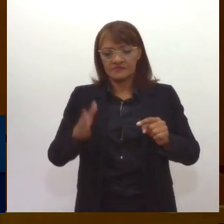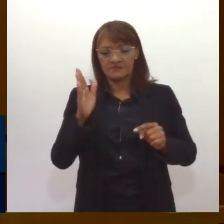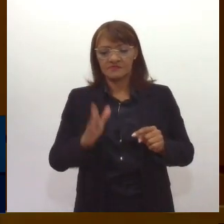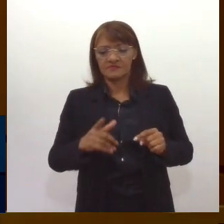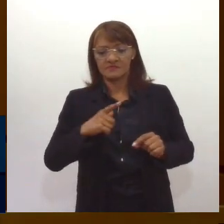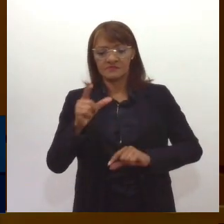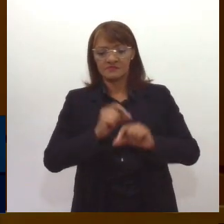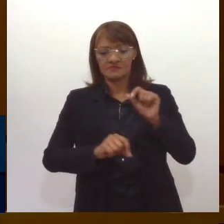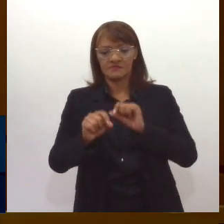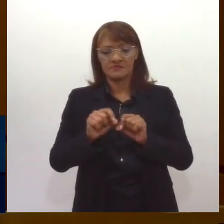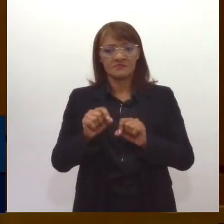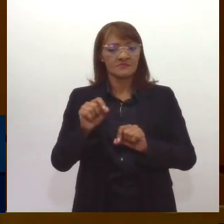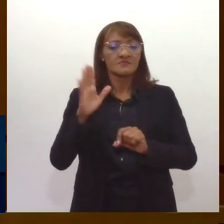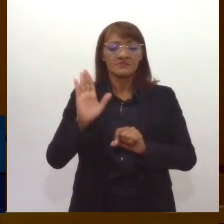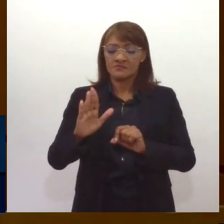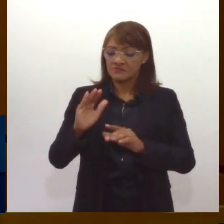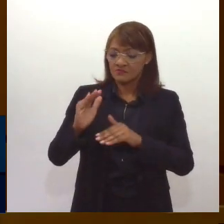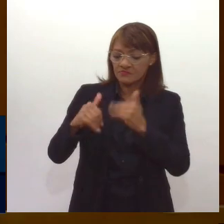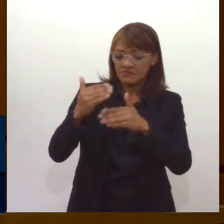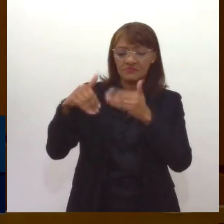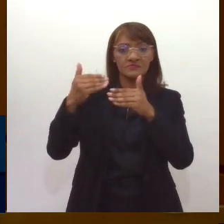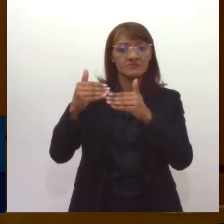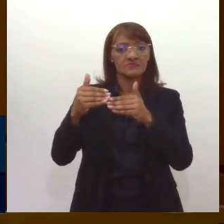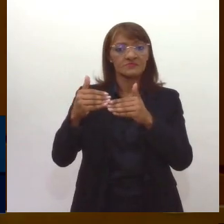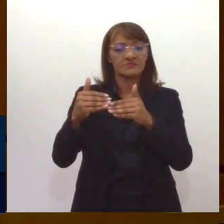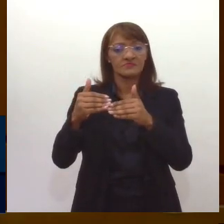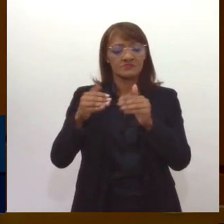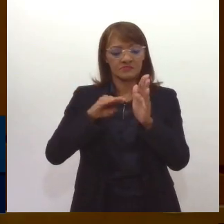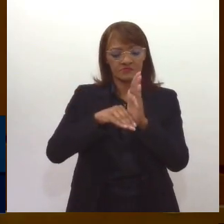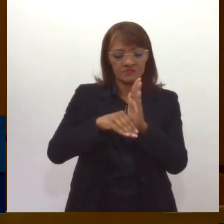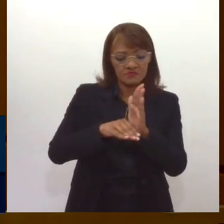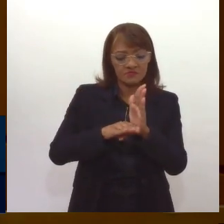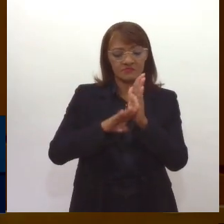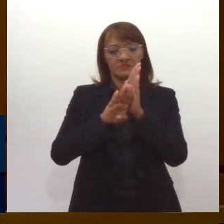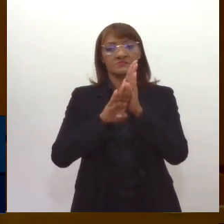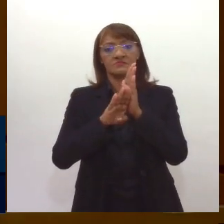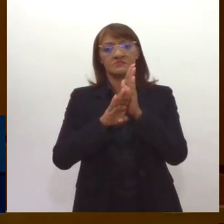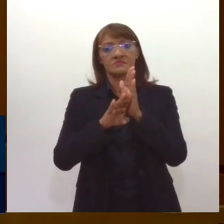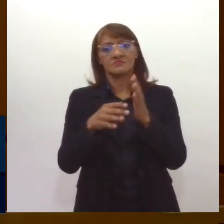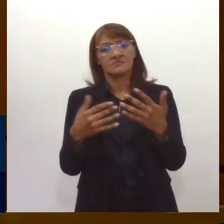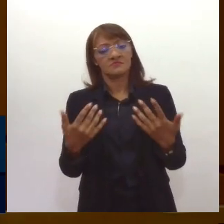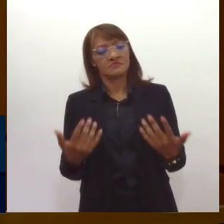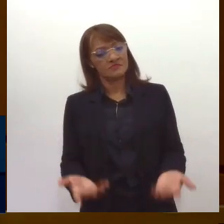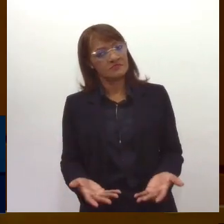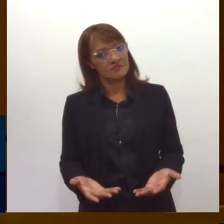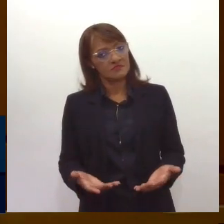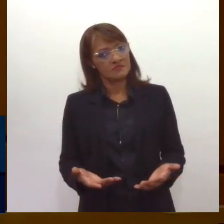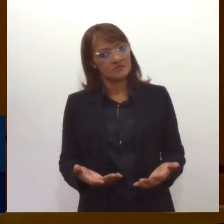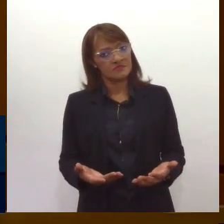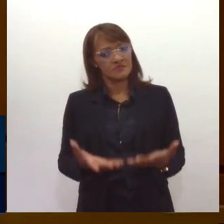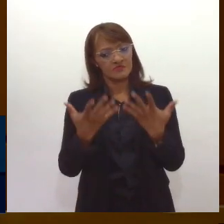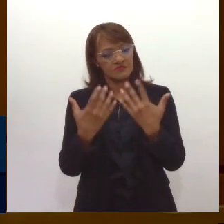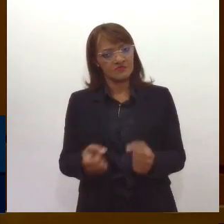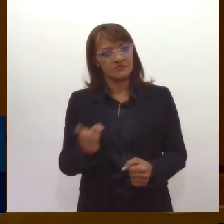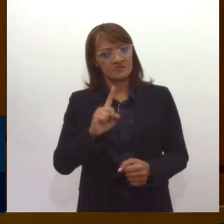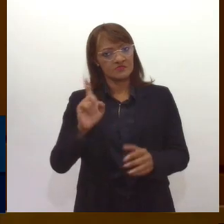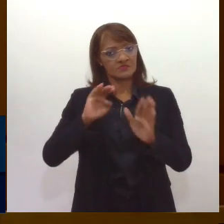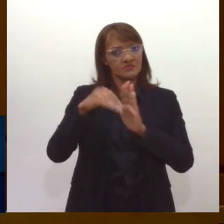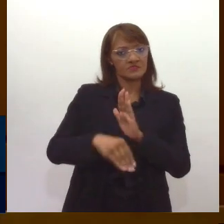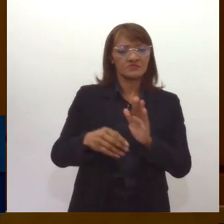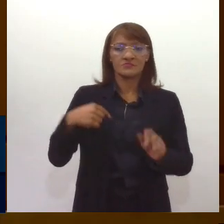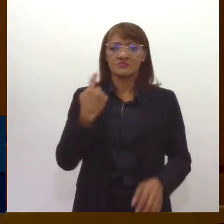nas cidades, isso jamais eu vou aceitar. Estaremos sempre na luta, trazendo aqui para